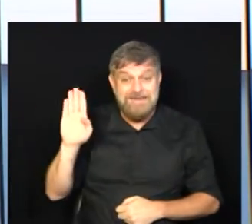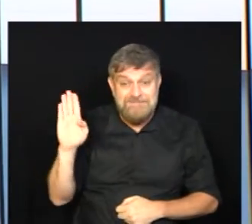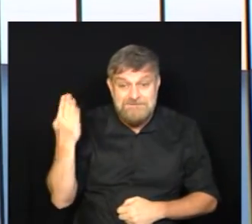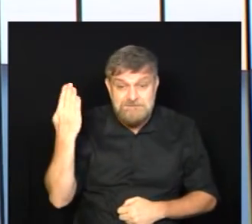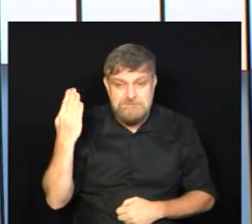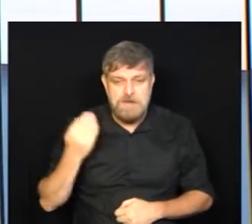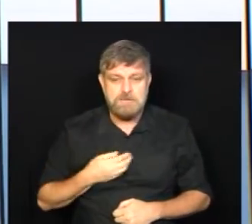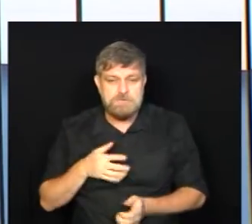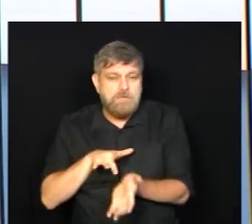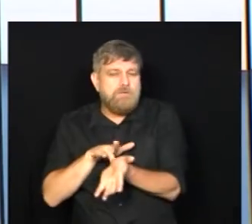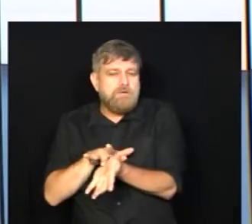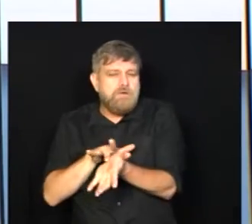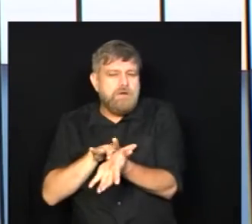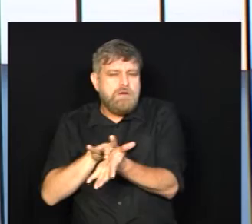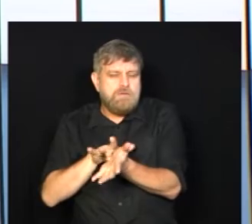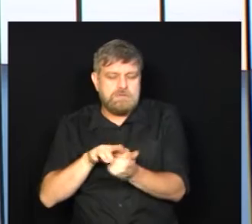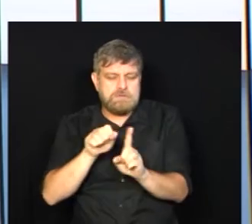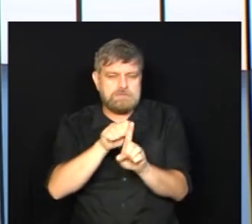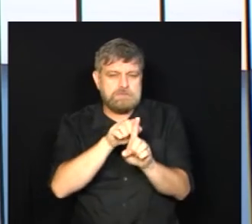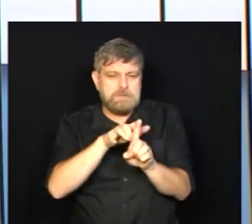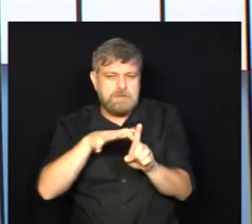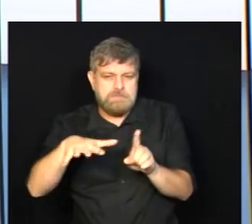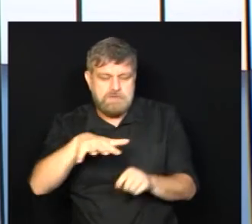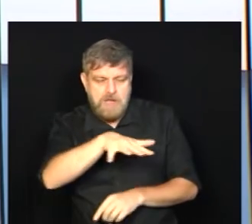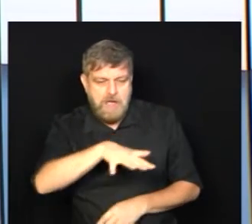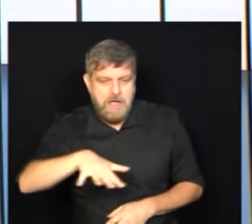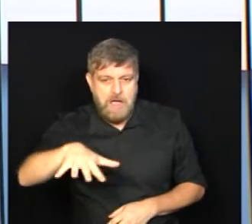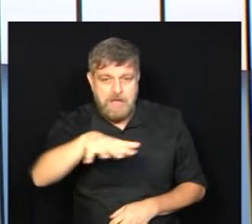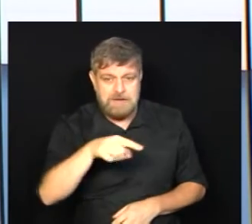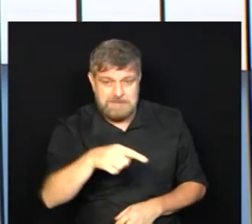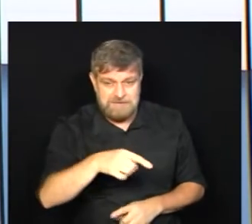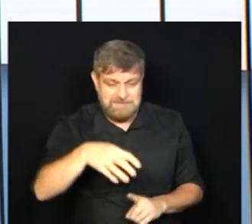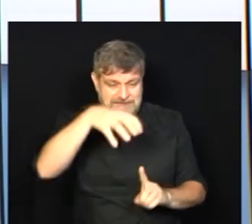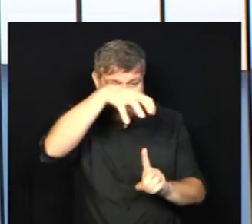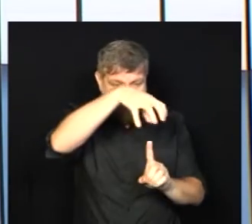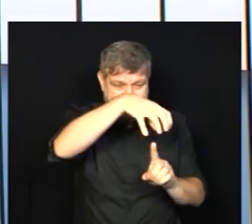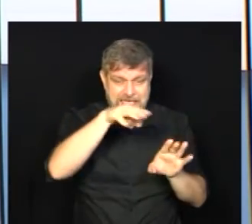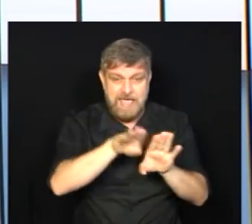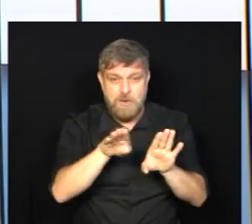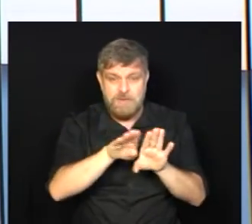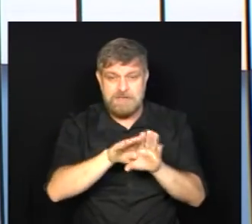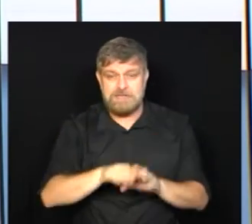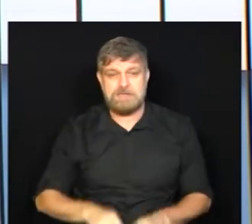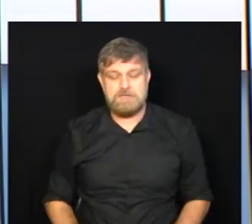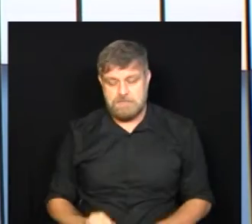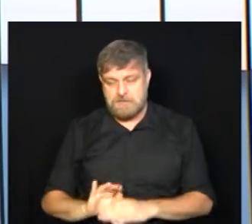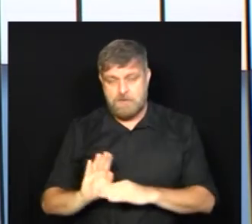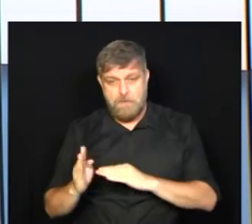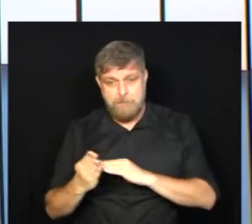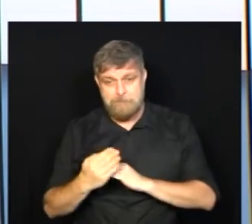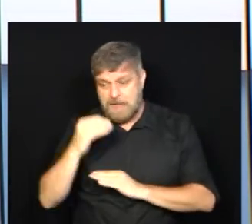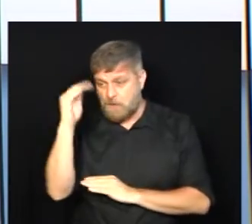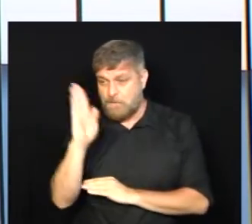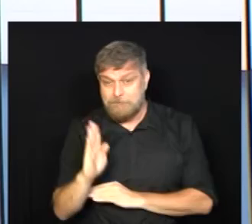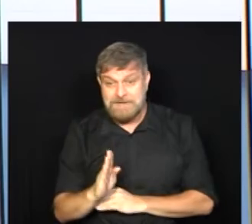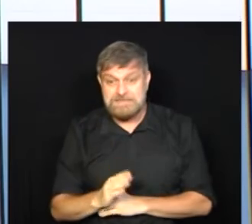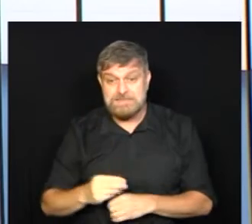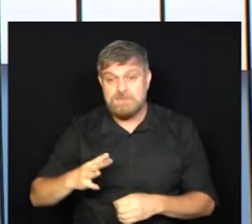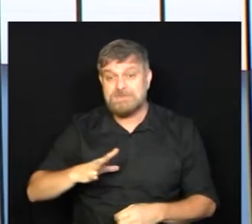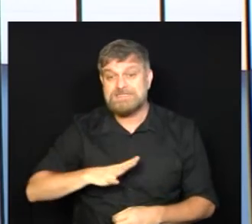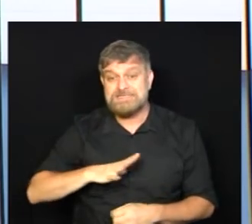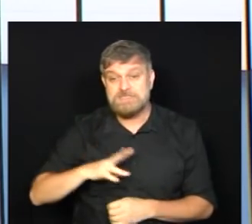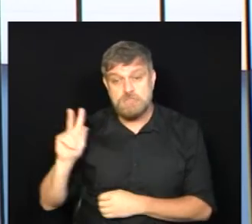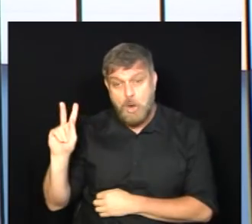na verdade, que estão passando ali nas regiões da Vila Real e do Jardim Brasil, em Hortolândia, e por isso a